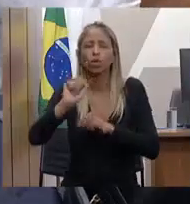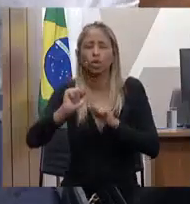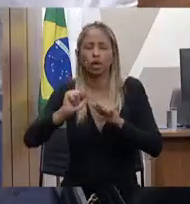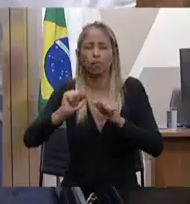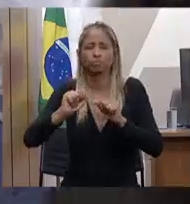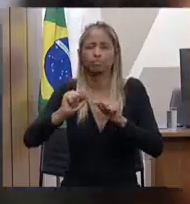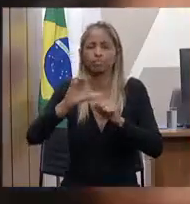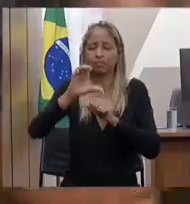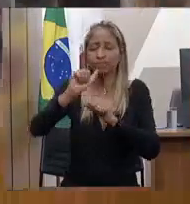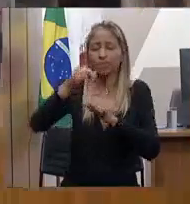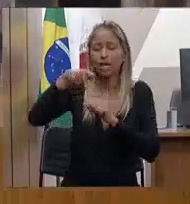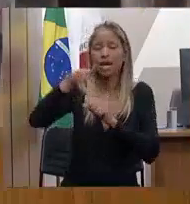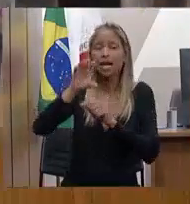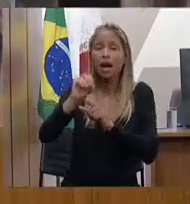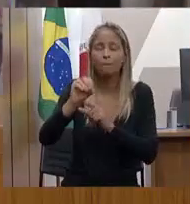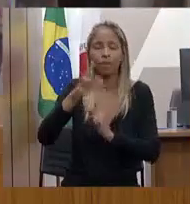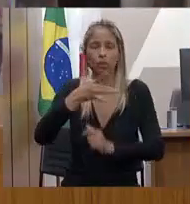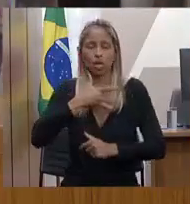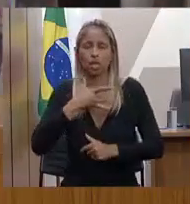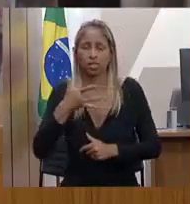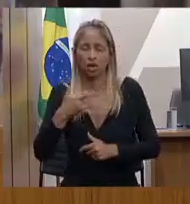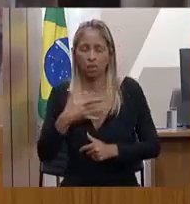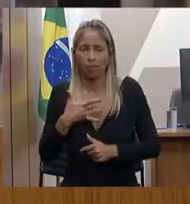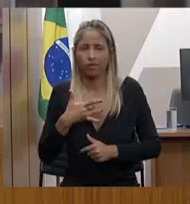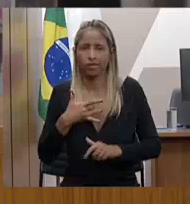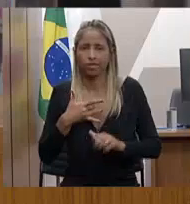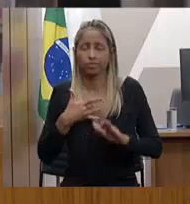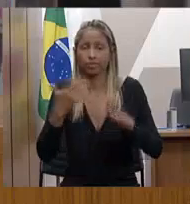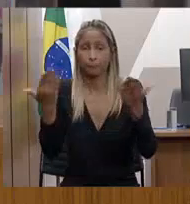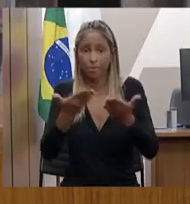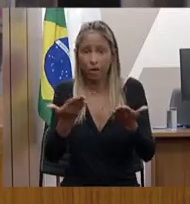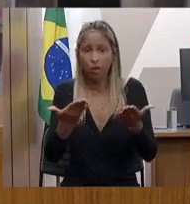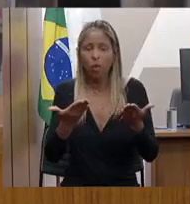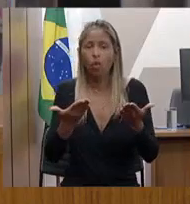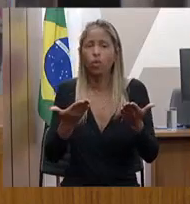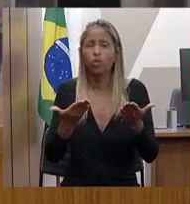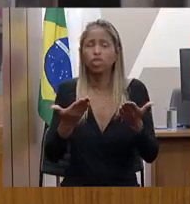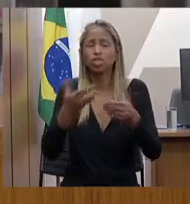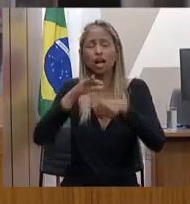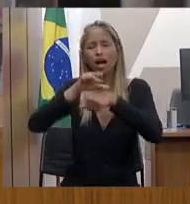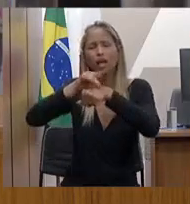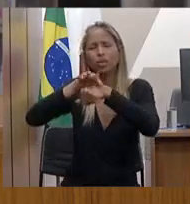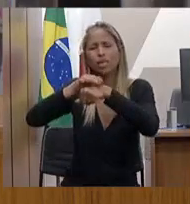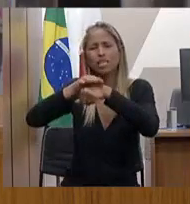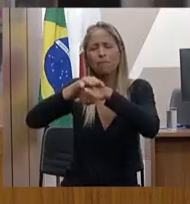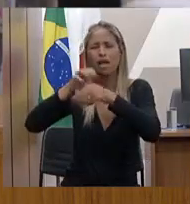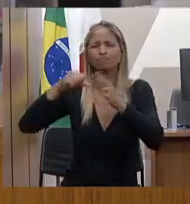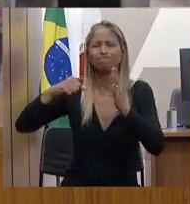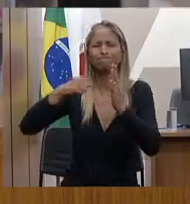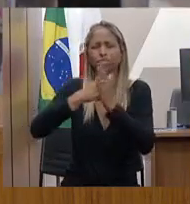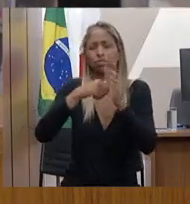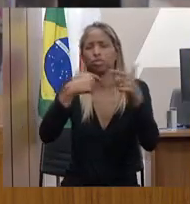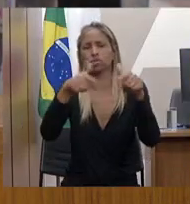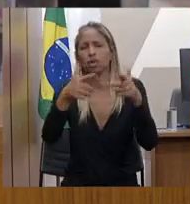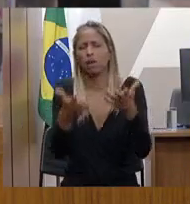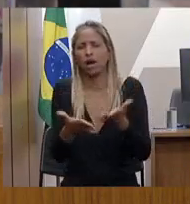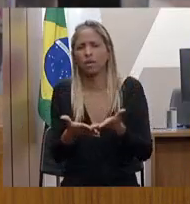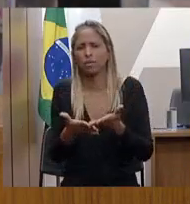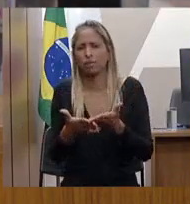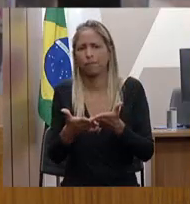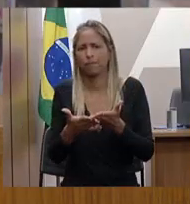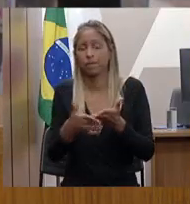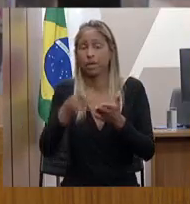campo é na saúde são hoje formas cruéis de adoecimento de acidente de trabalho